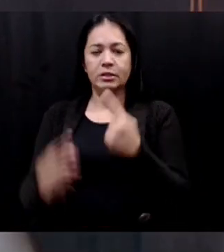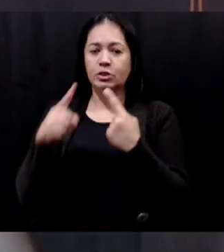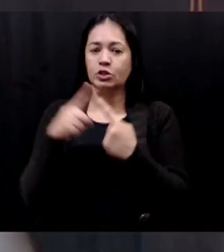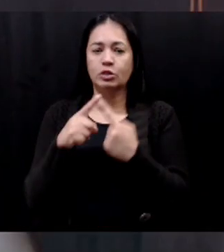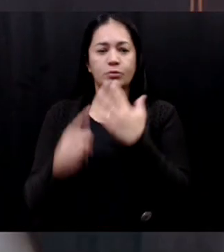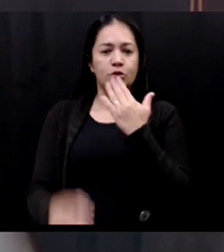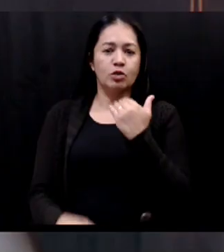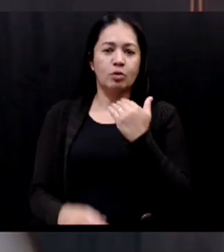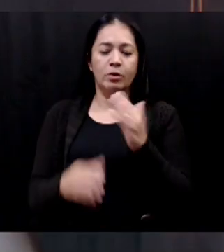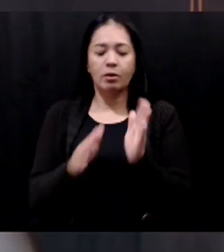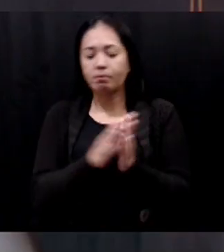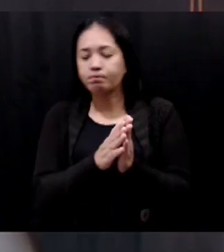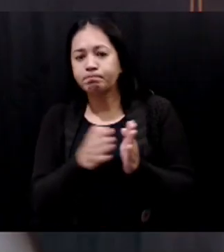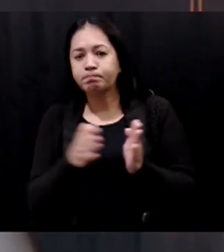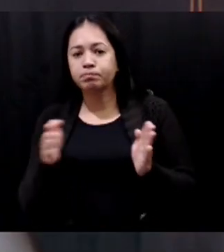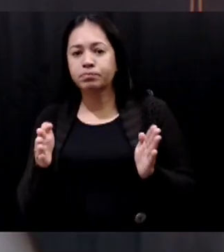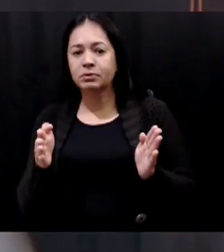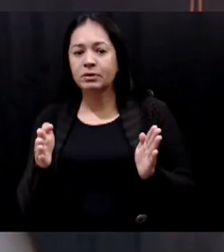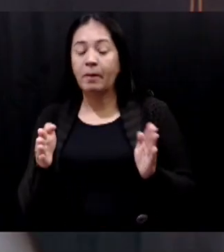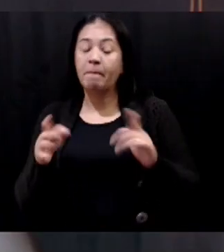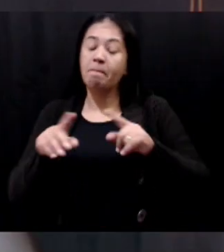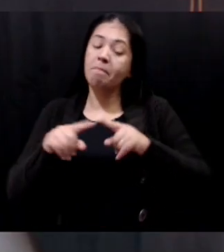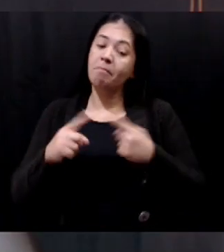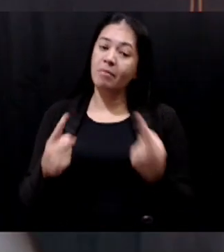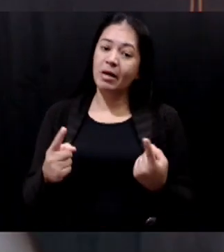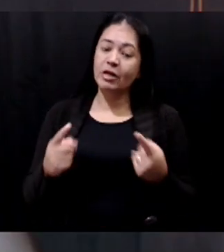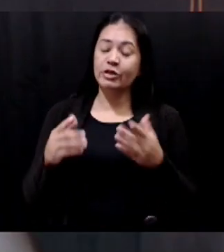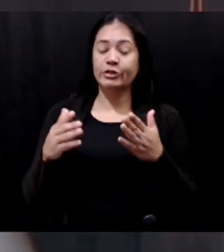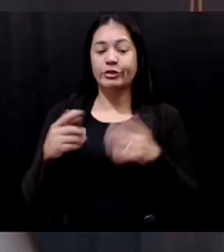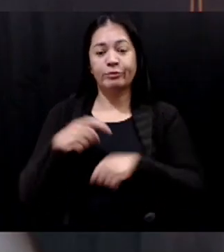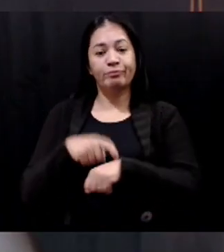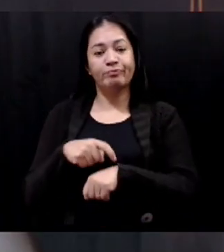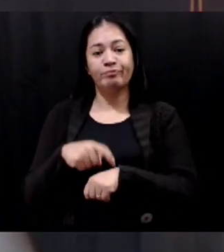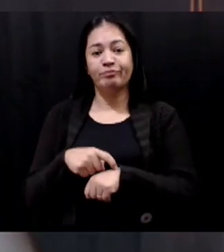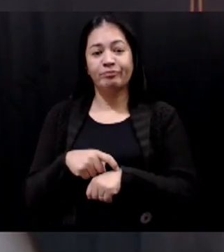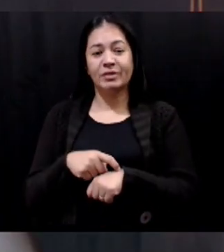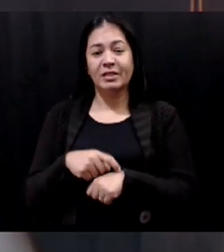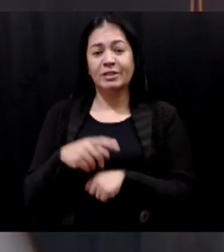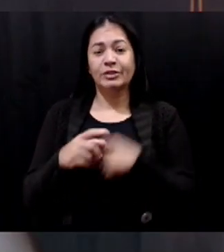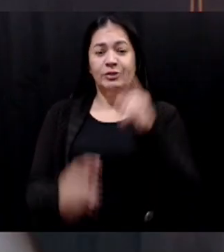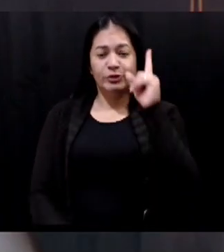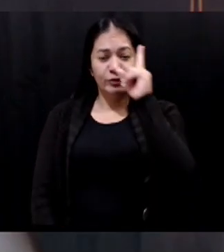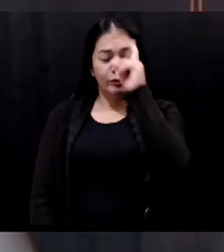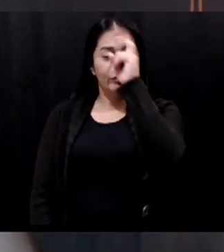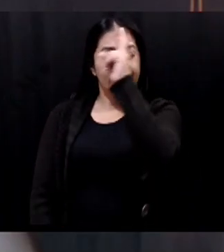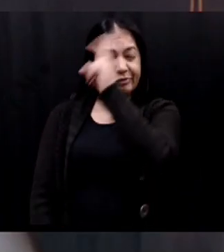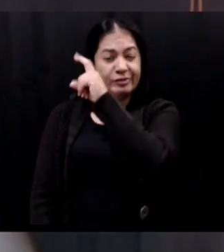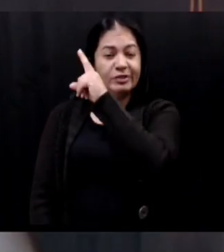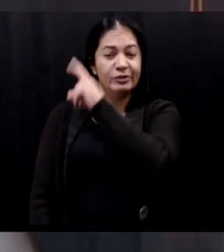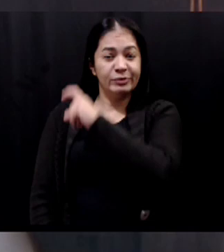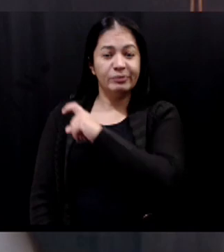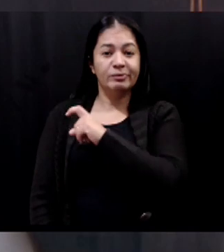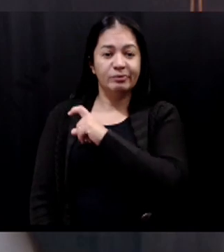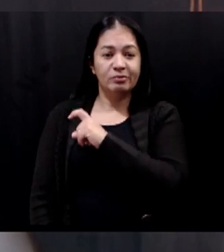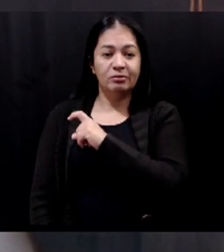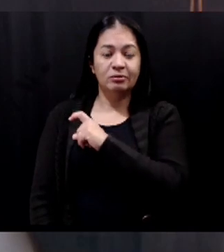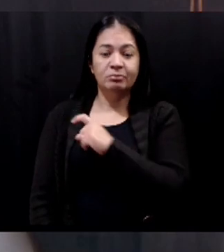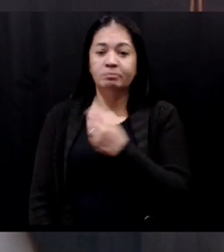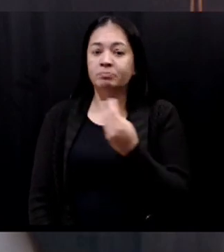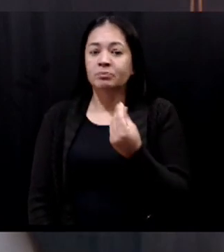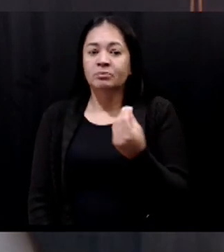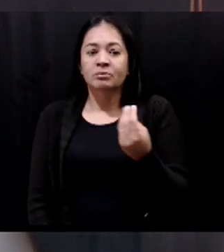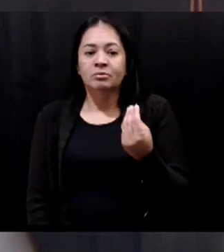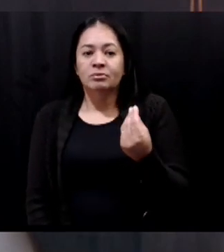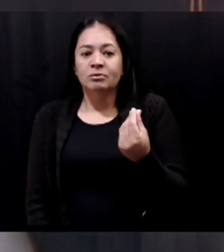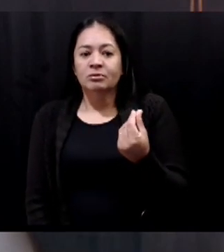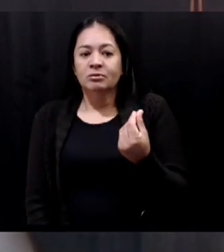período. Entretanto, chega um momento que fica tão difícil, tão restritivo e que não tem nada que a pessoa